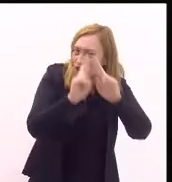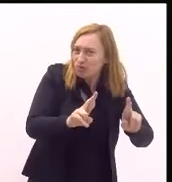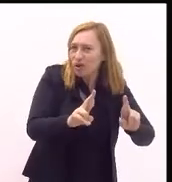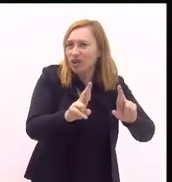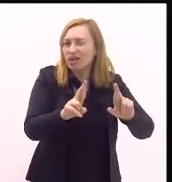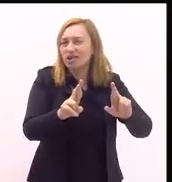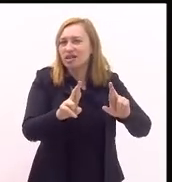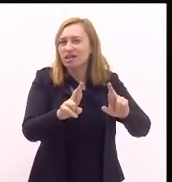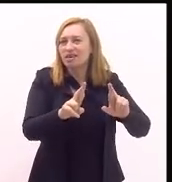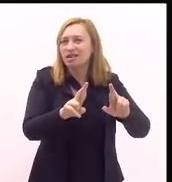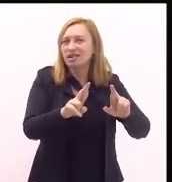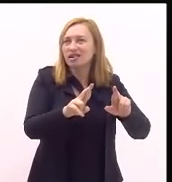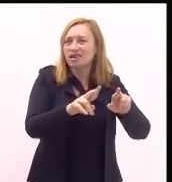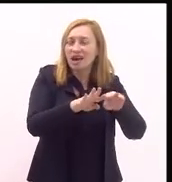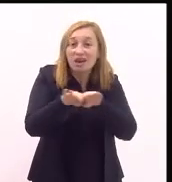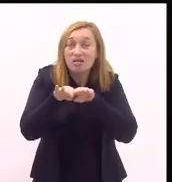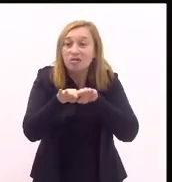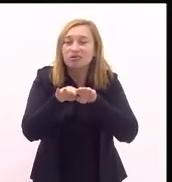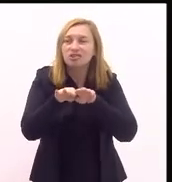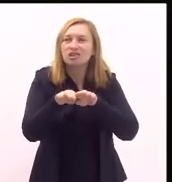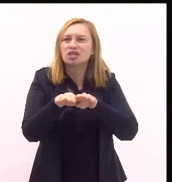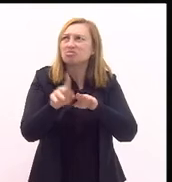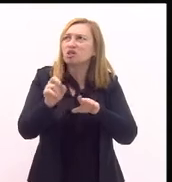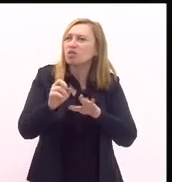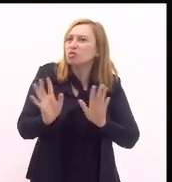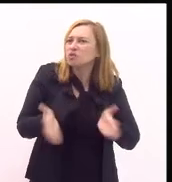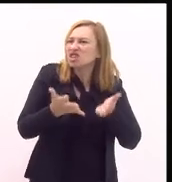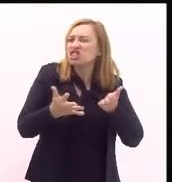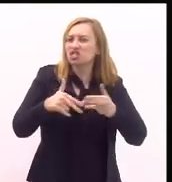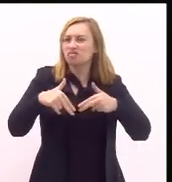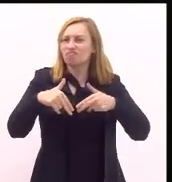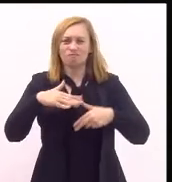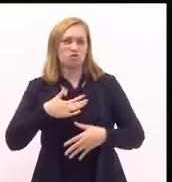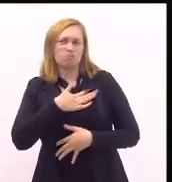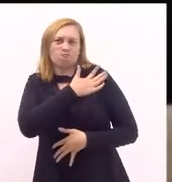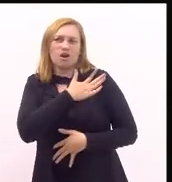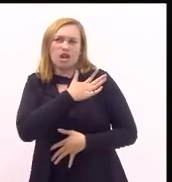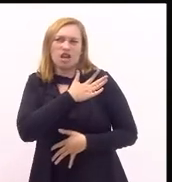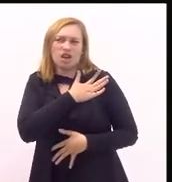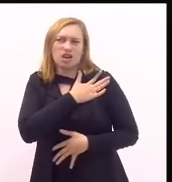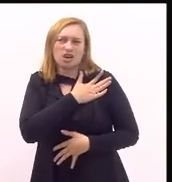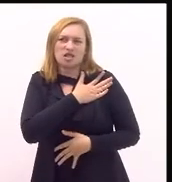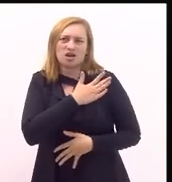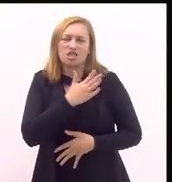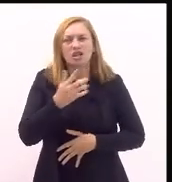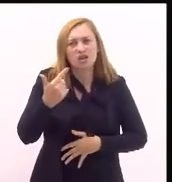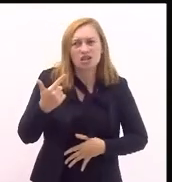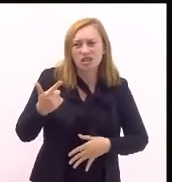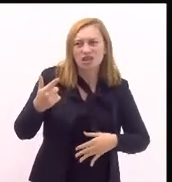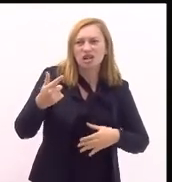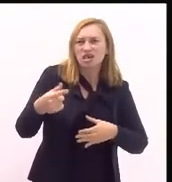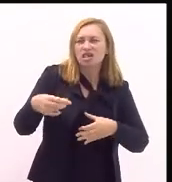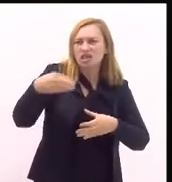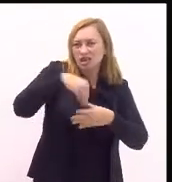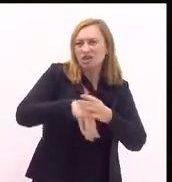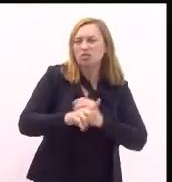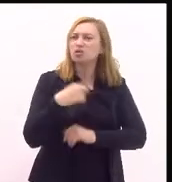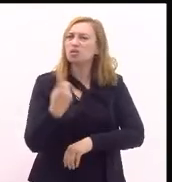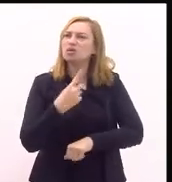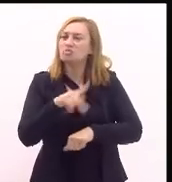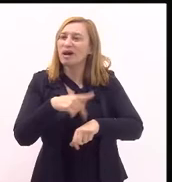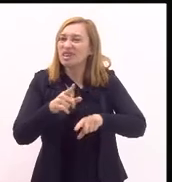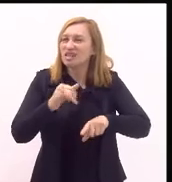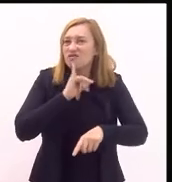à hierarquia Não no sentido militar né porque tá muito presente hoje em dia no nosso país infelizmente